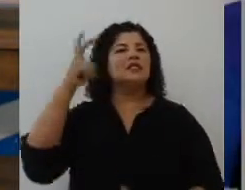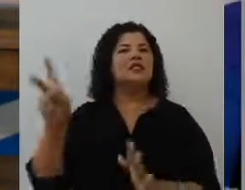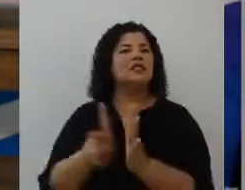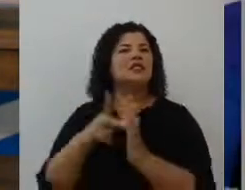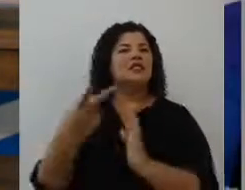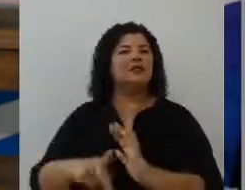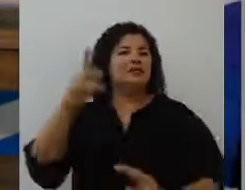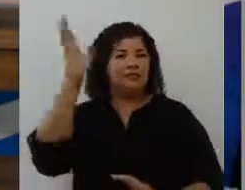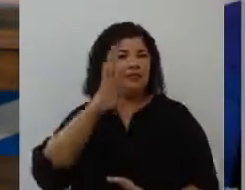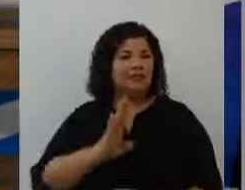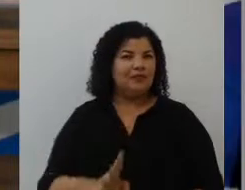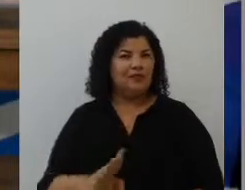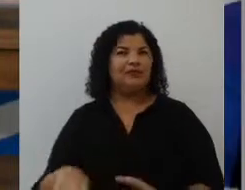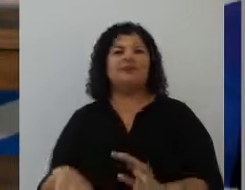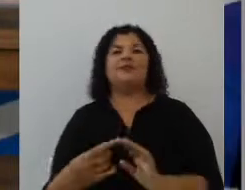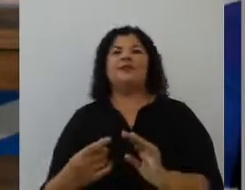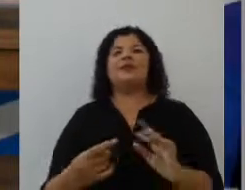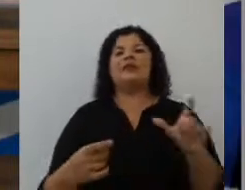do Brasil.